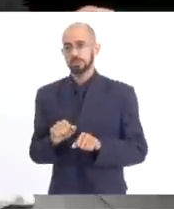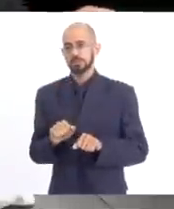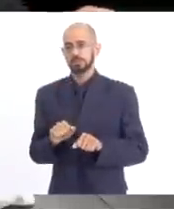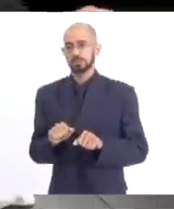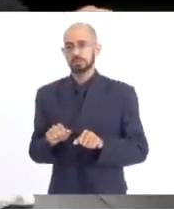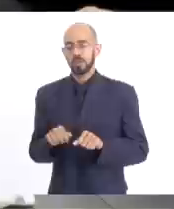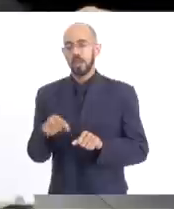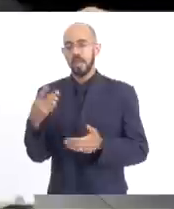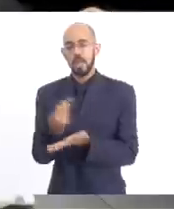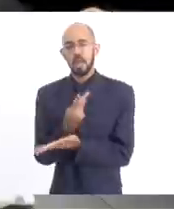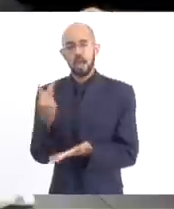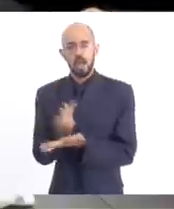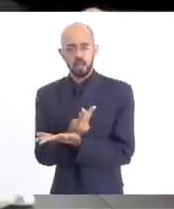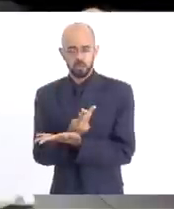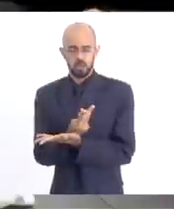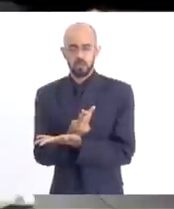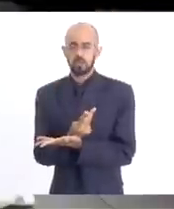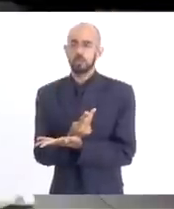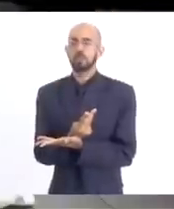totalmente injusto